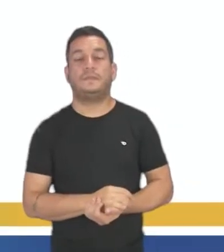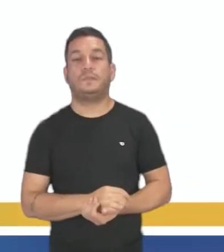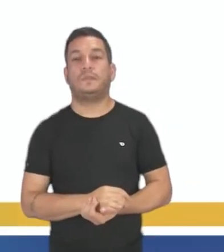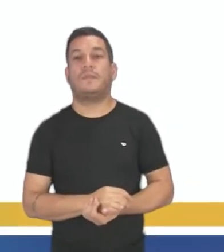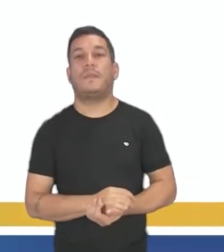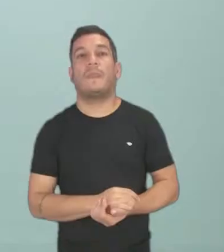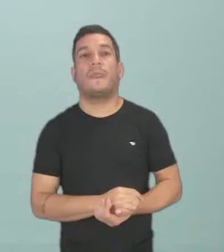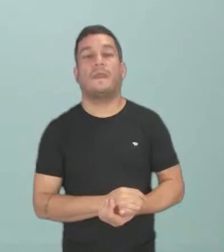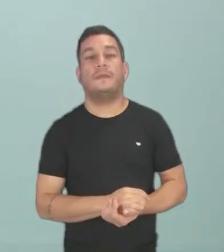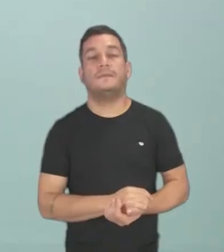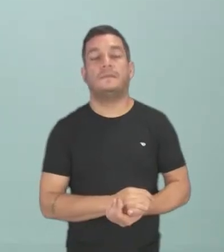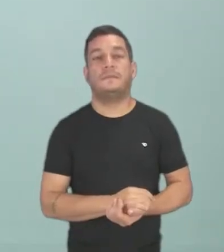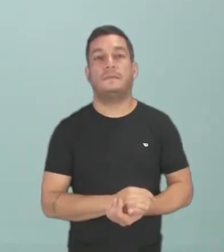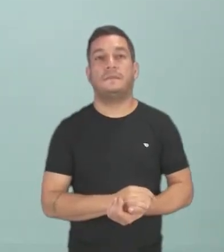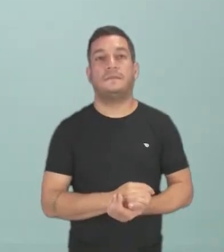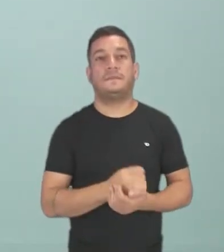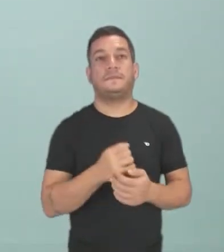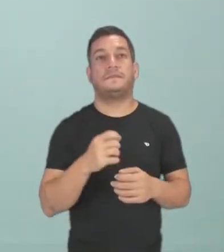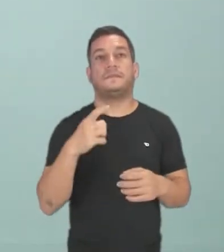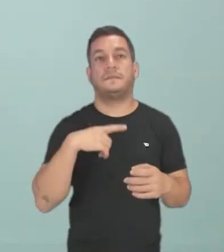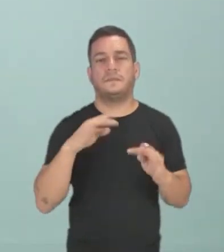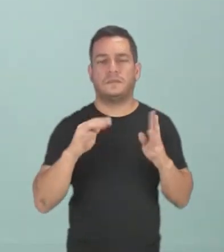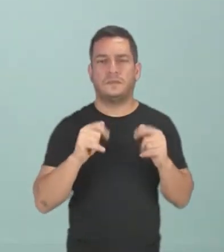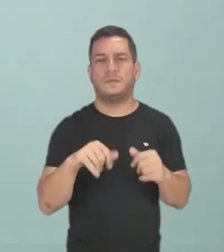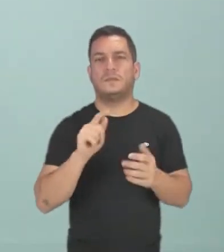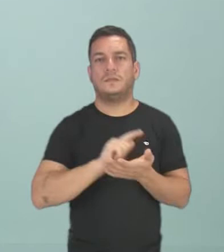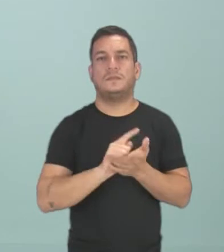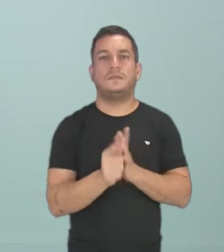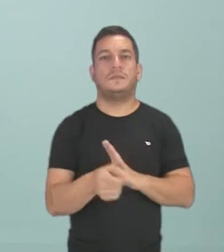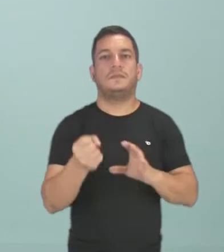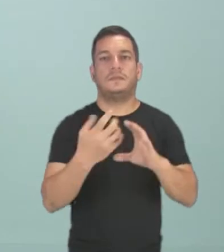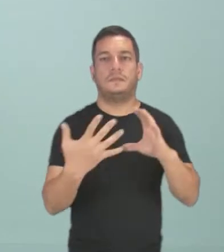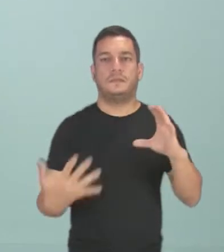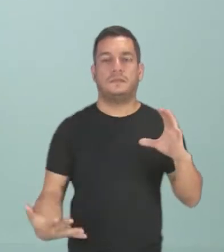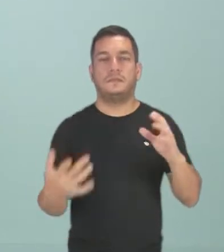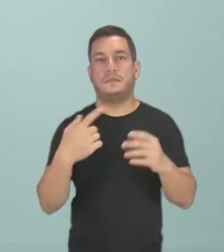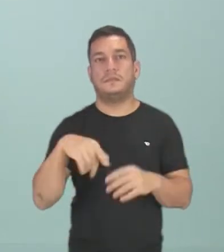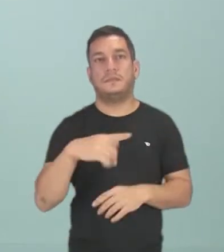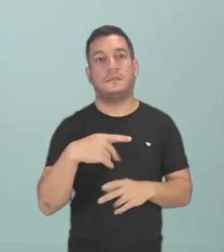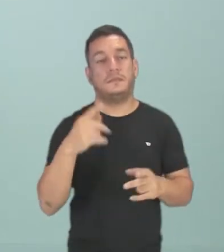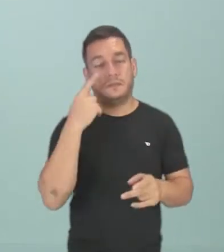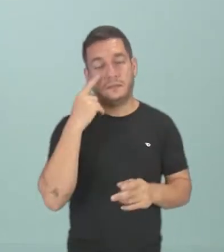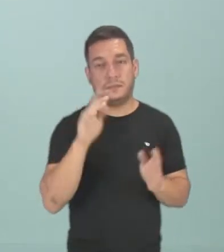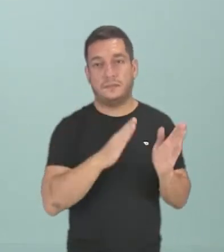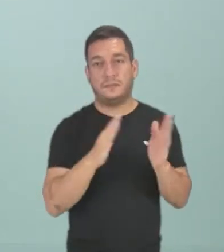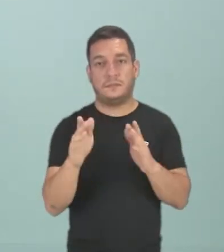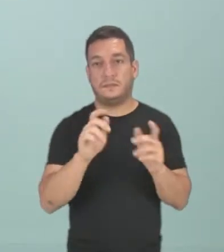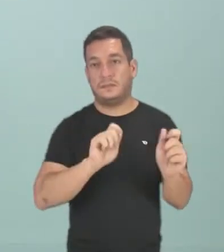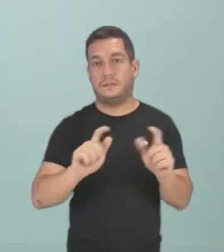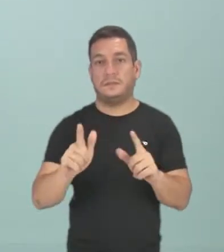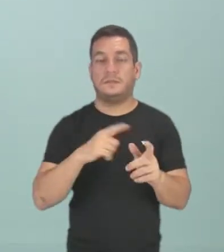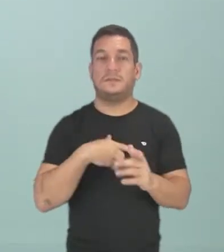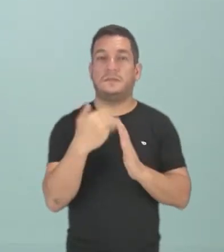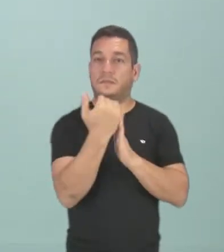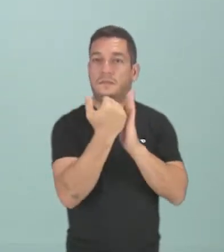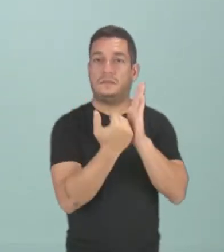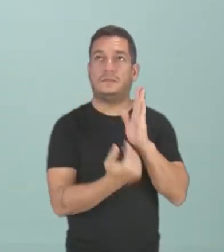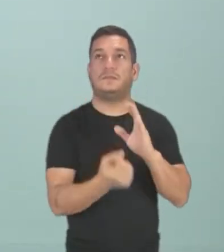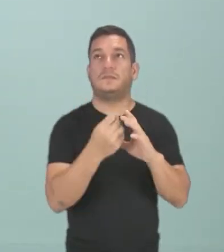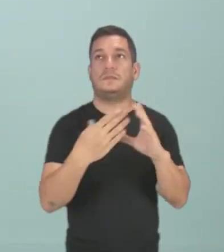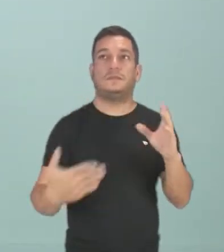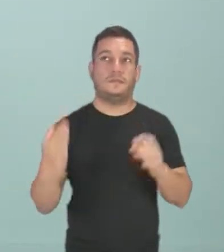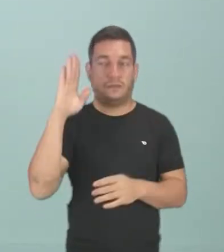Então, todo gênero tem suas características. Então, eu quero que vocês acompanhem comigo aqui as